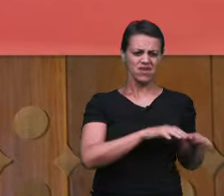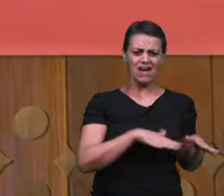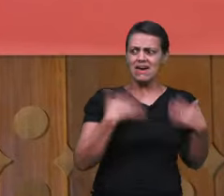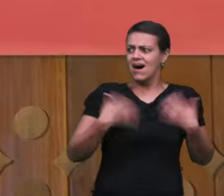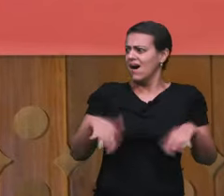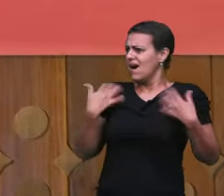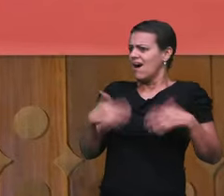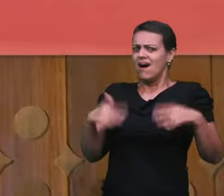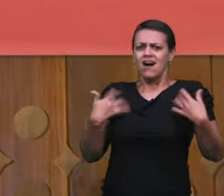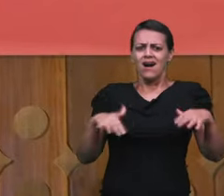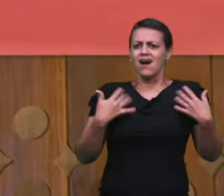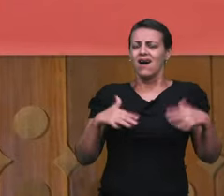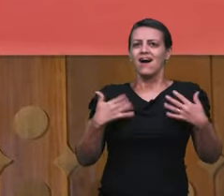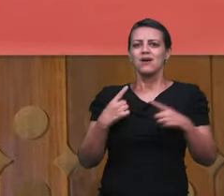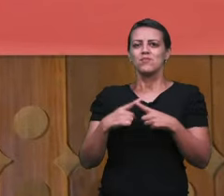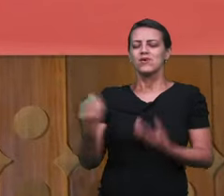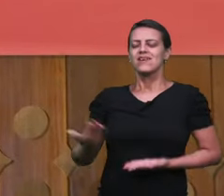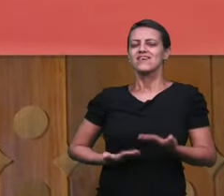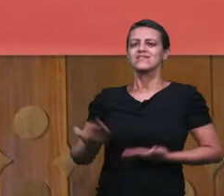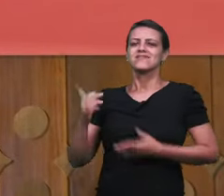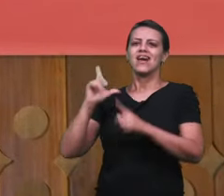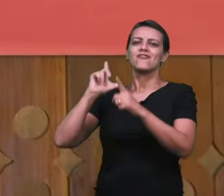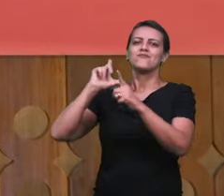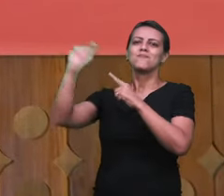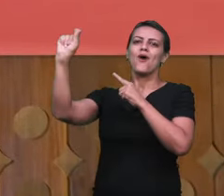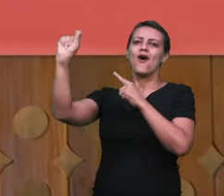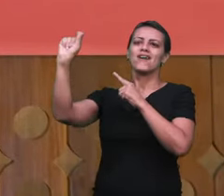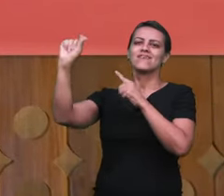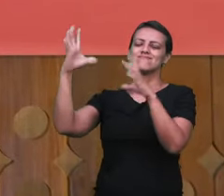o adversário está confuso aqui,